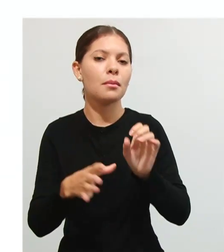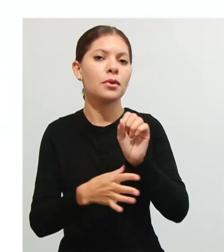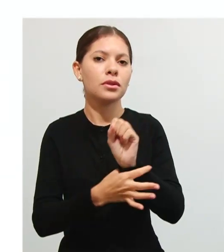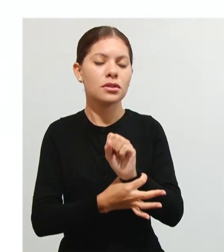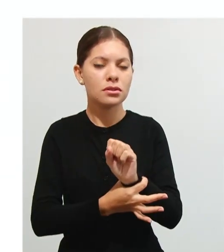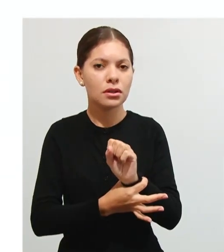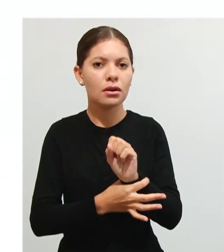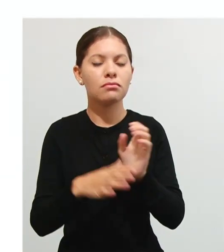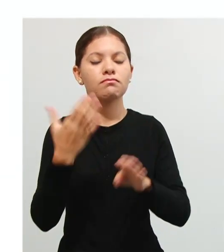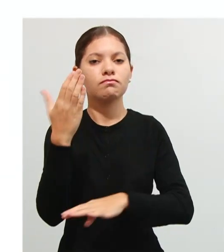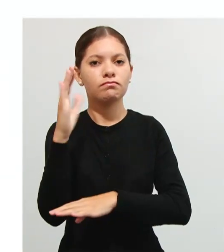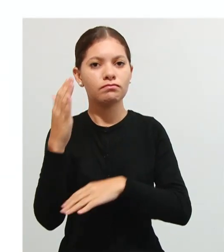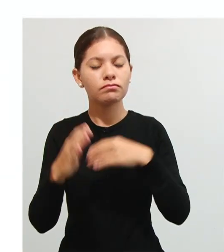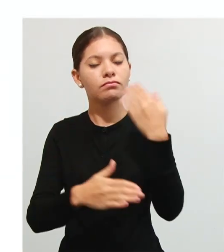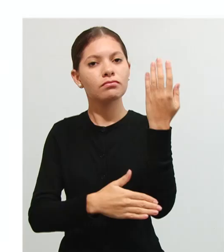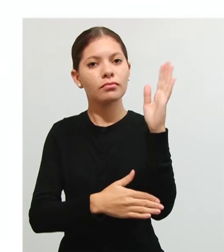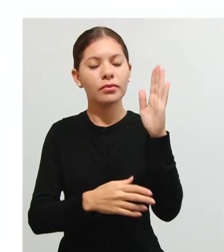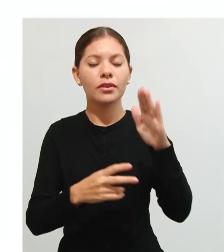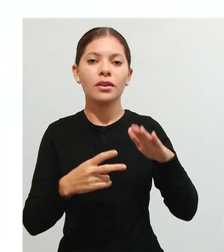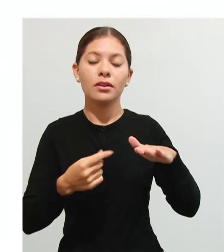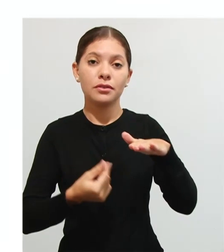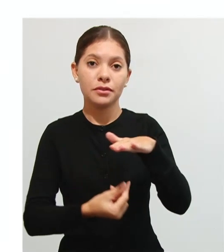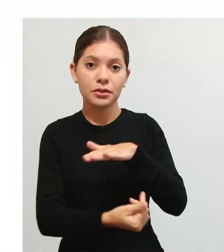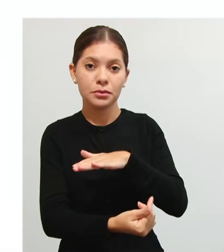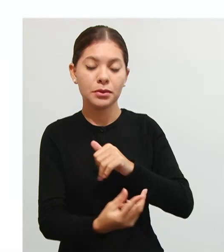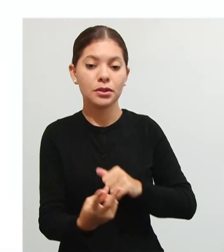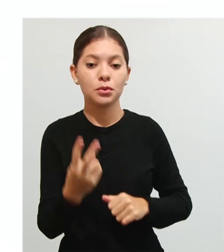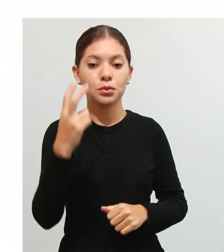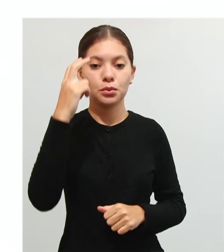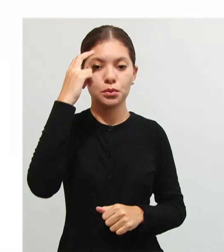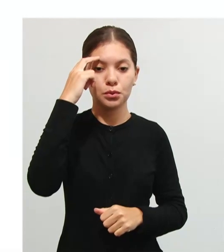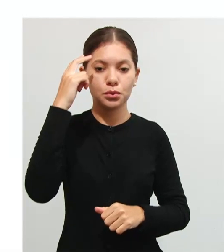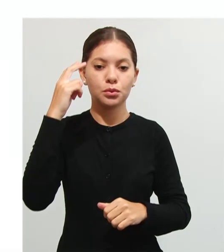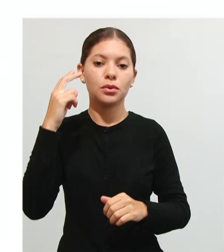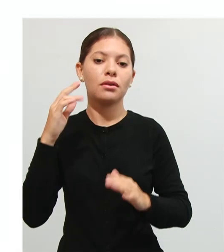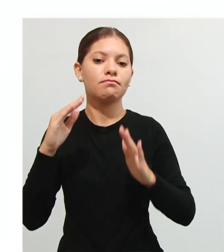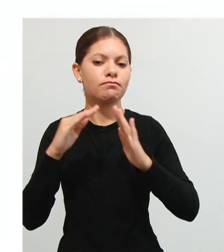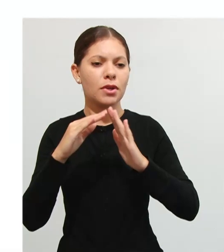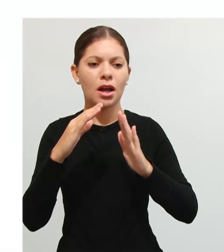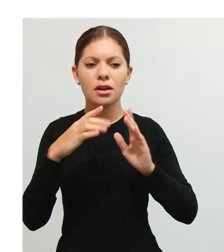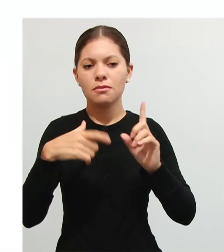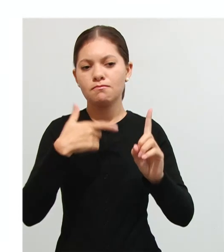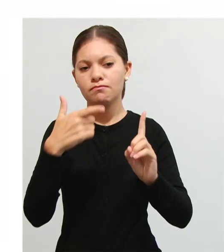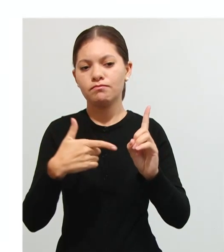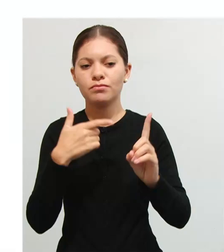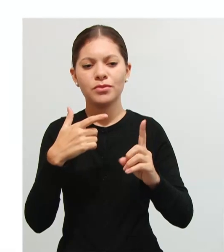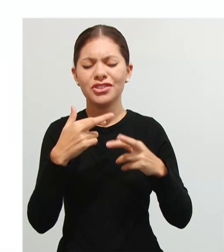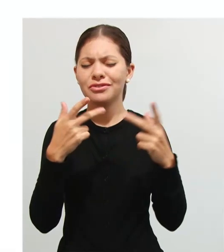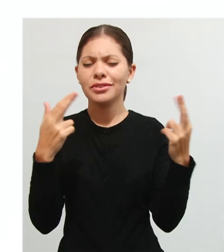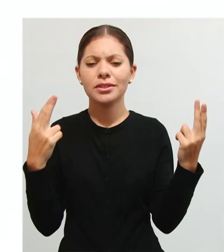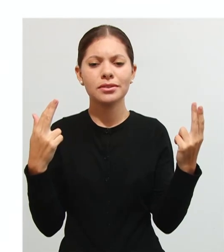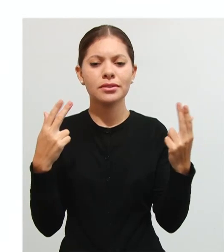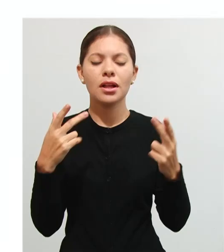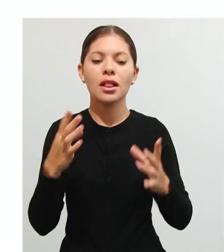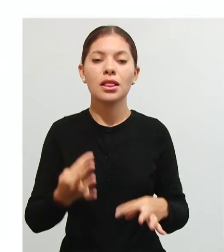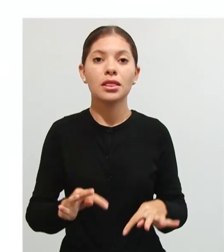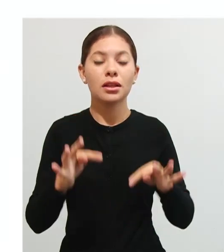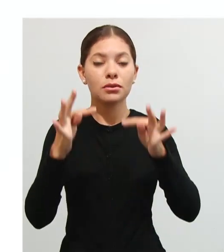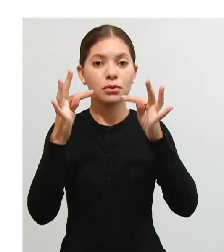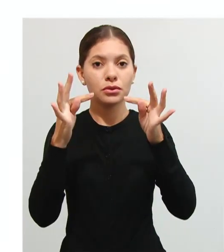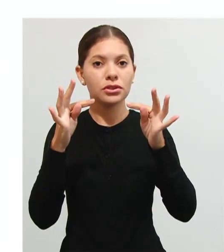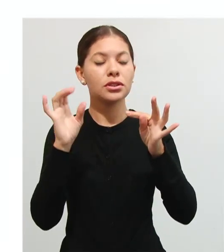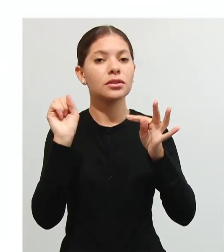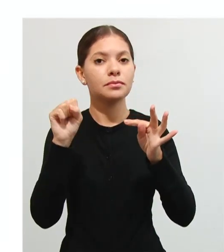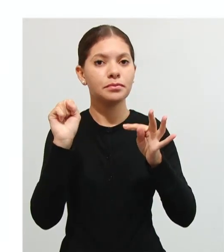ambiente, investimento em cultura, investimento em infraestrutura produtiva e outros diversos. Em tecnologia,